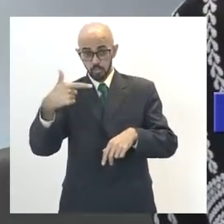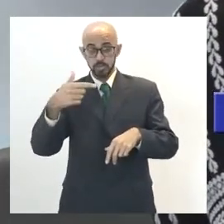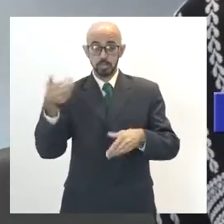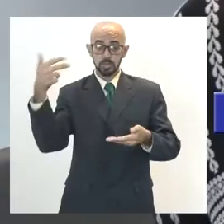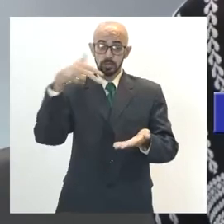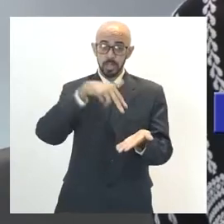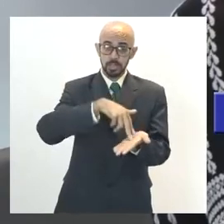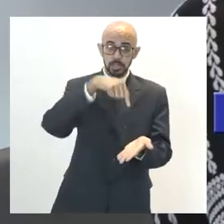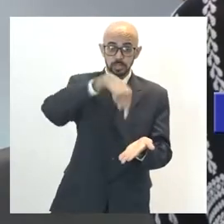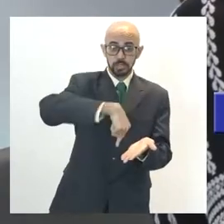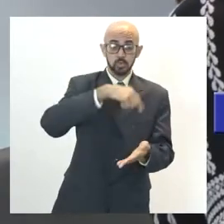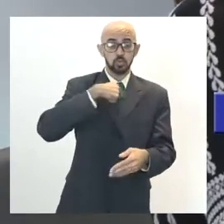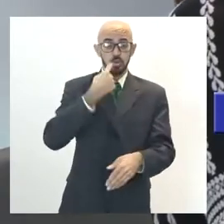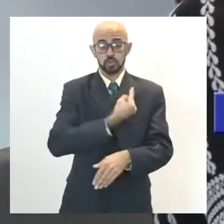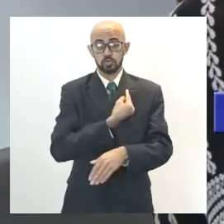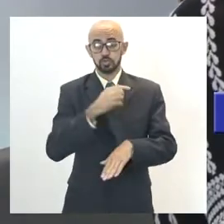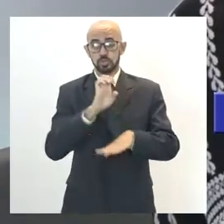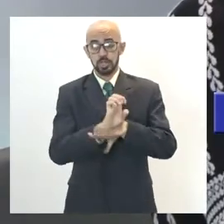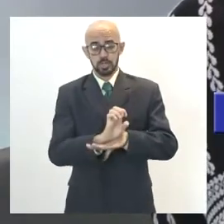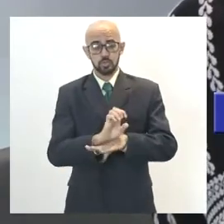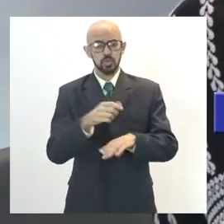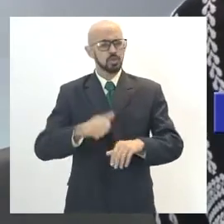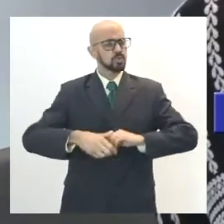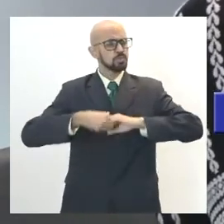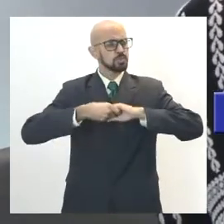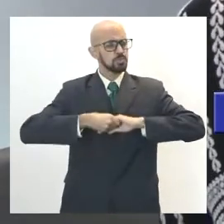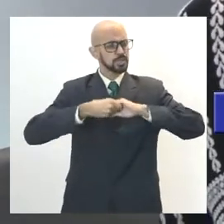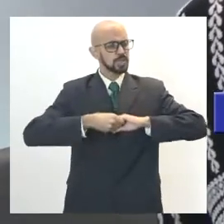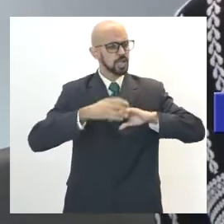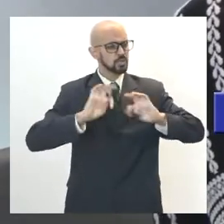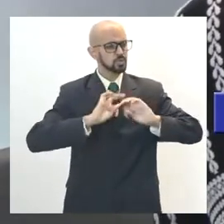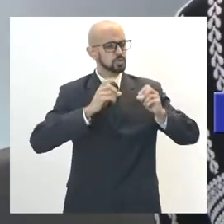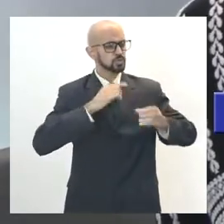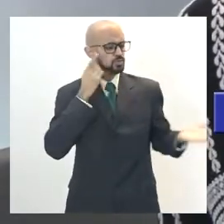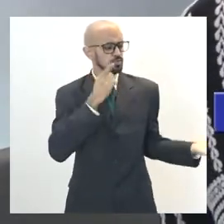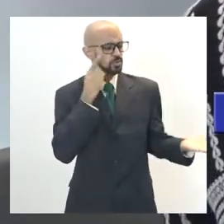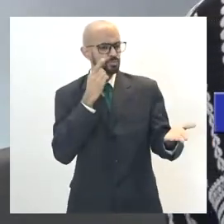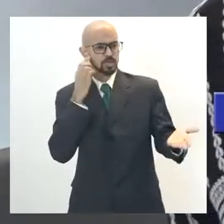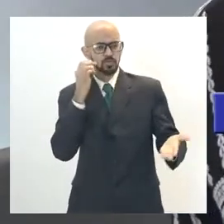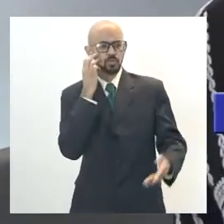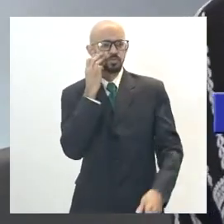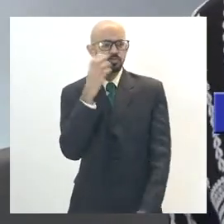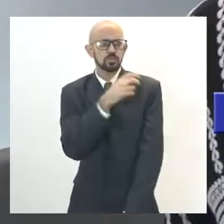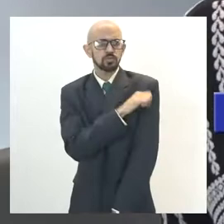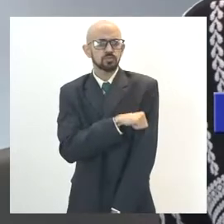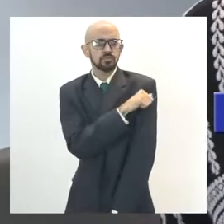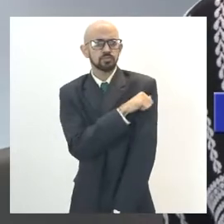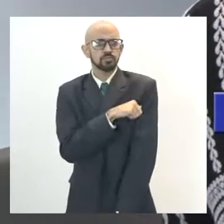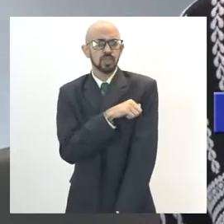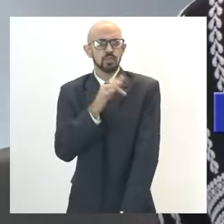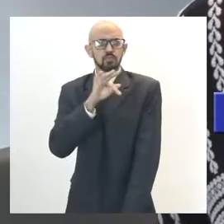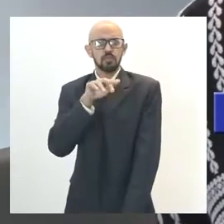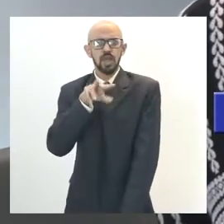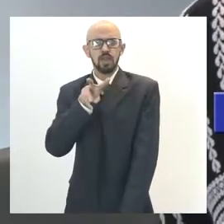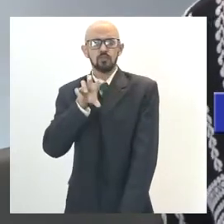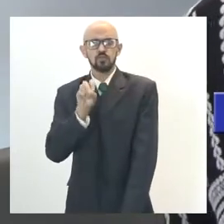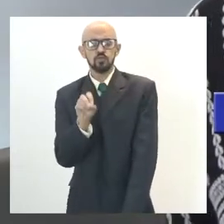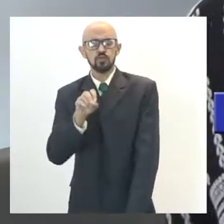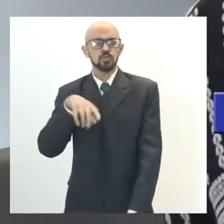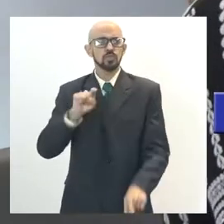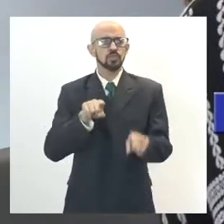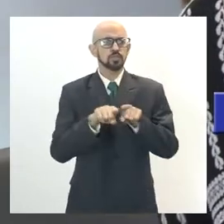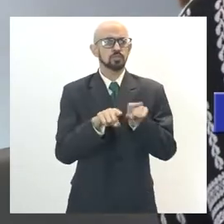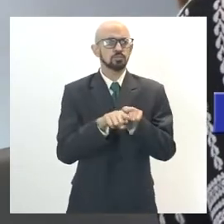complementar que a deputada enfermeira Rejane a deputado waldeck Deputado Flávio serafini Doutor Felipe que Preside